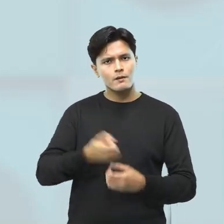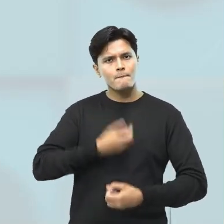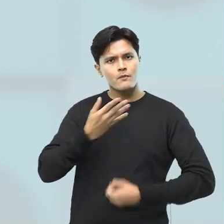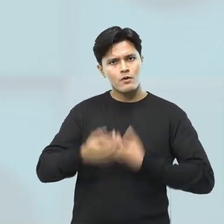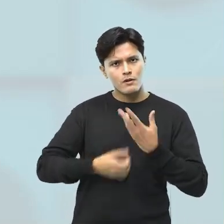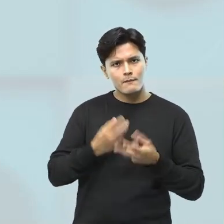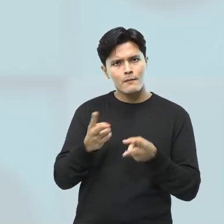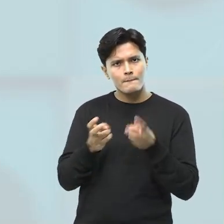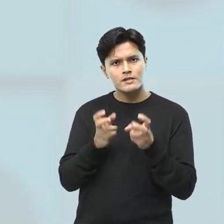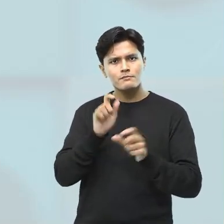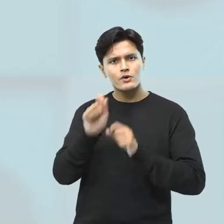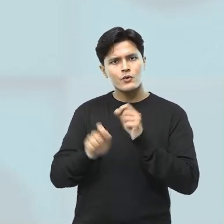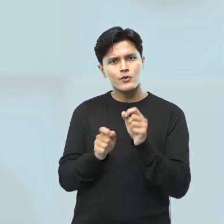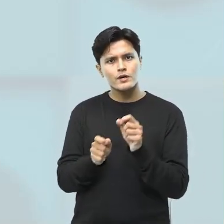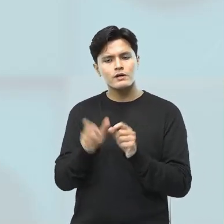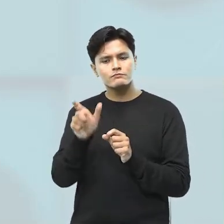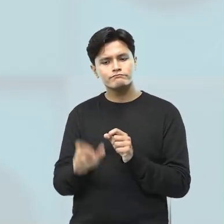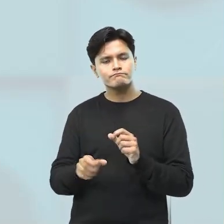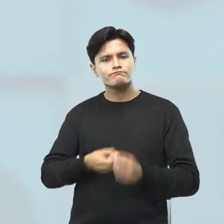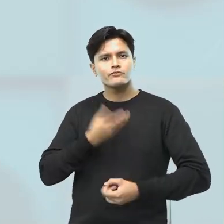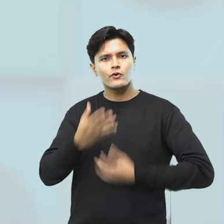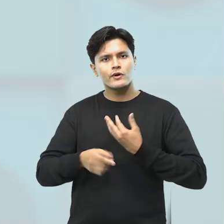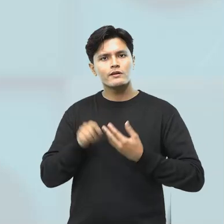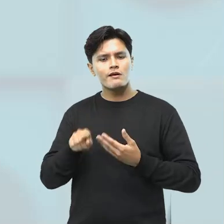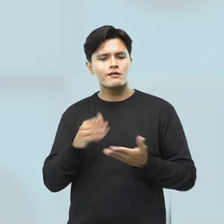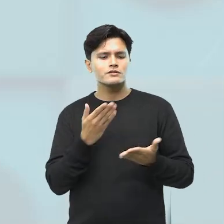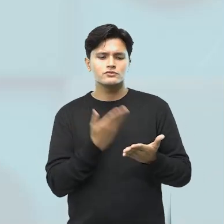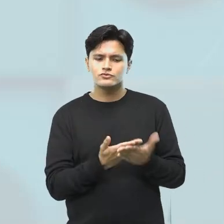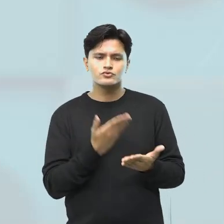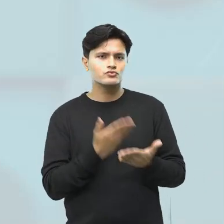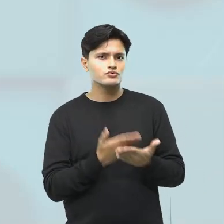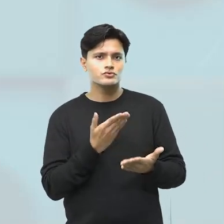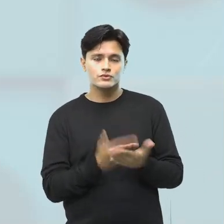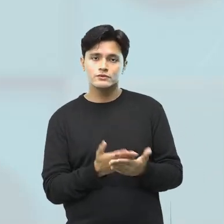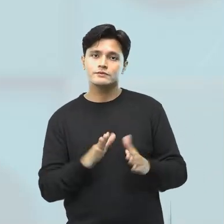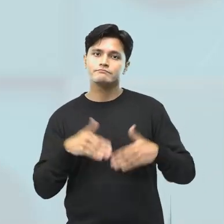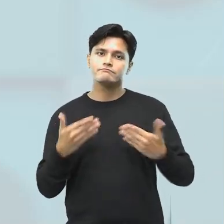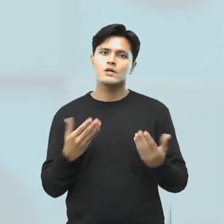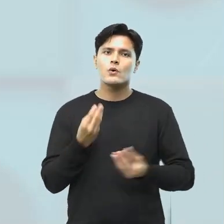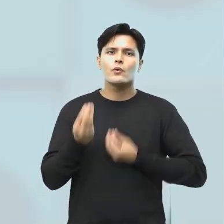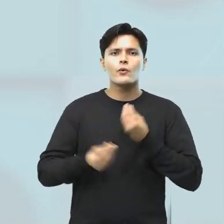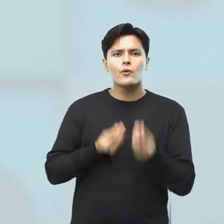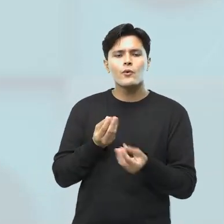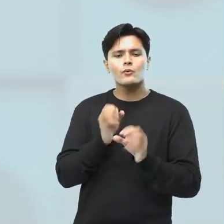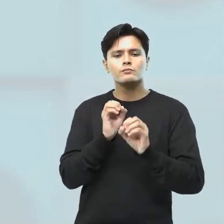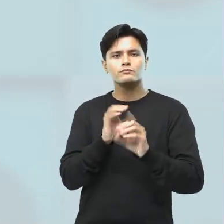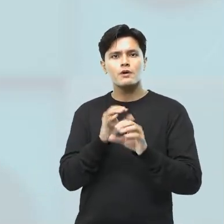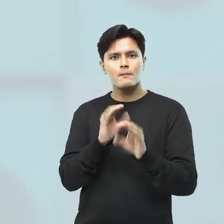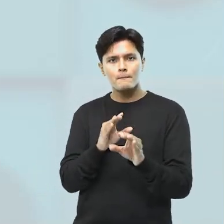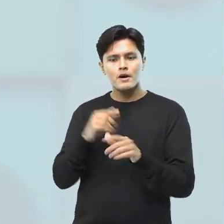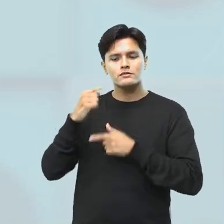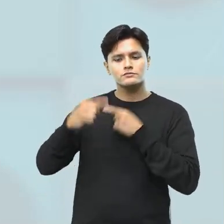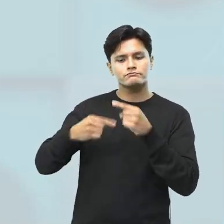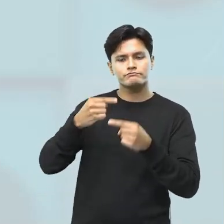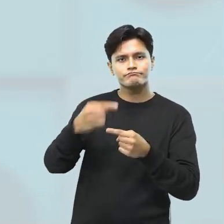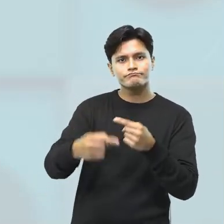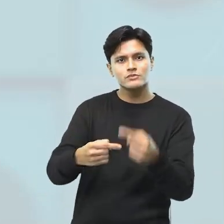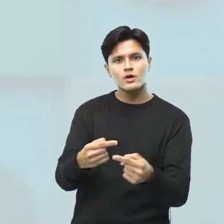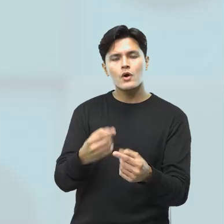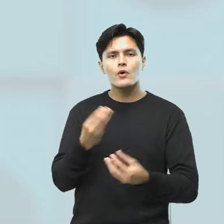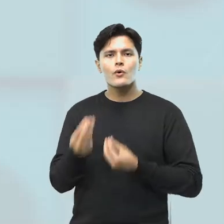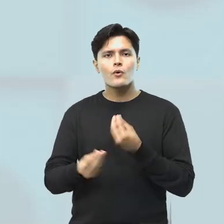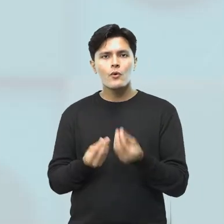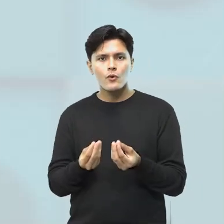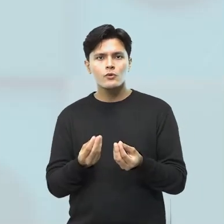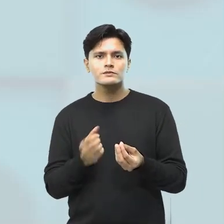do poeta, ele mostra que ele não estudou. Então, como é que a gente vai passar ensinamentos para os próximos através da